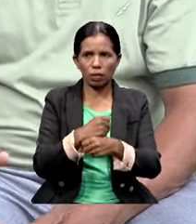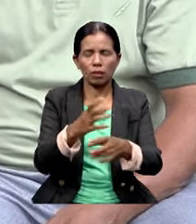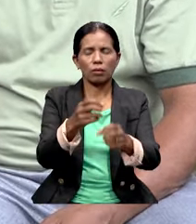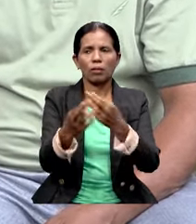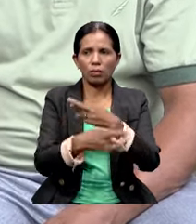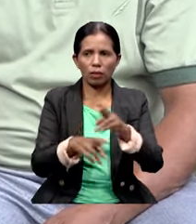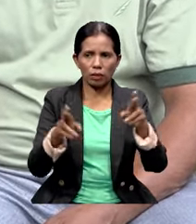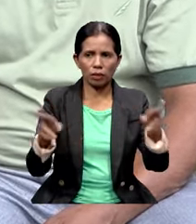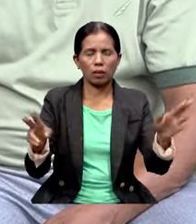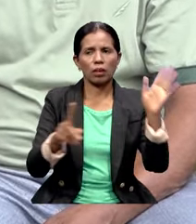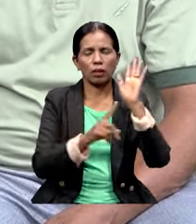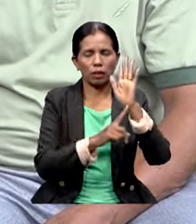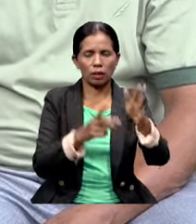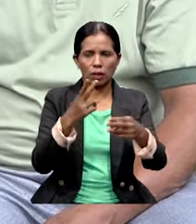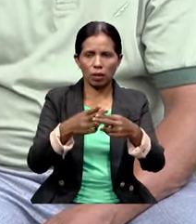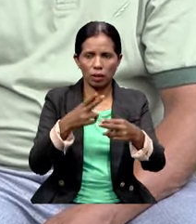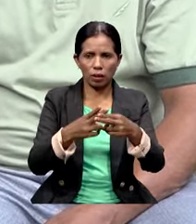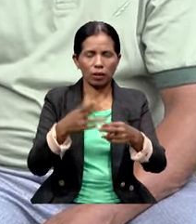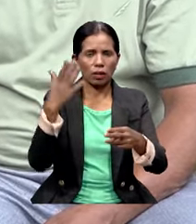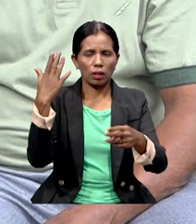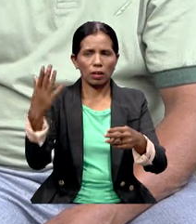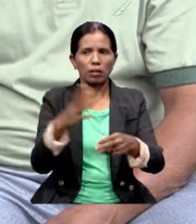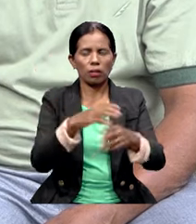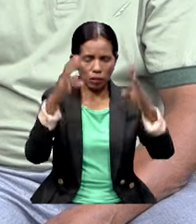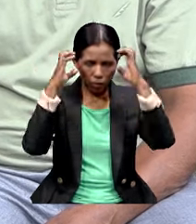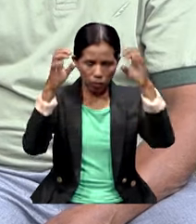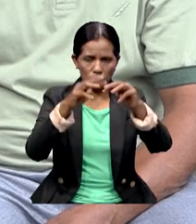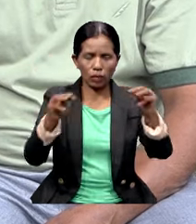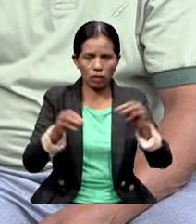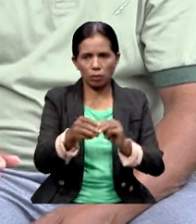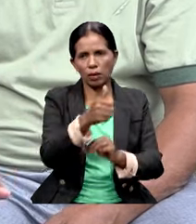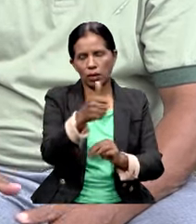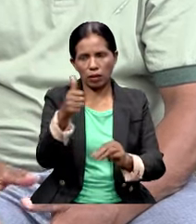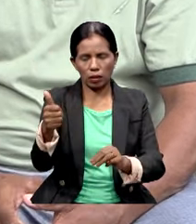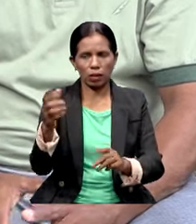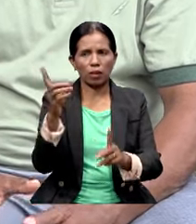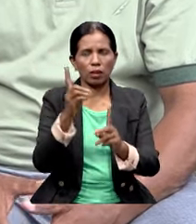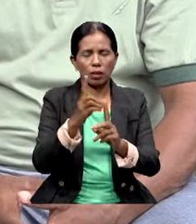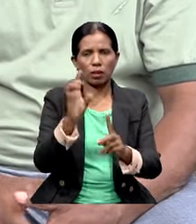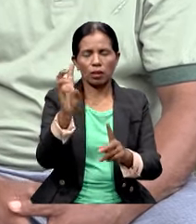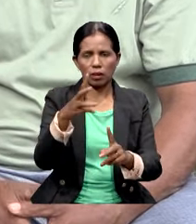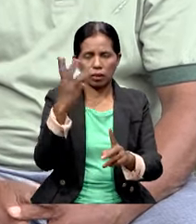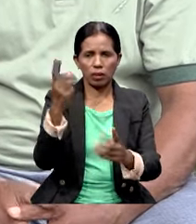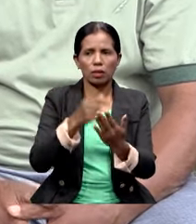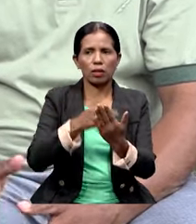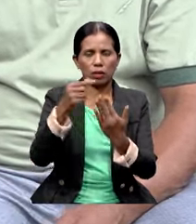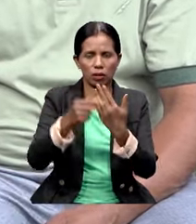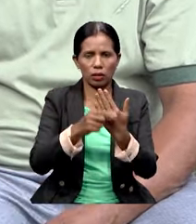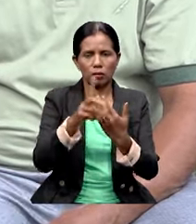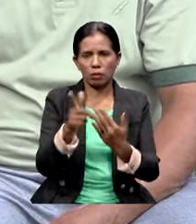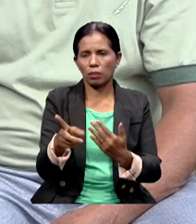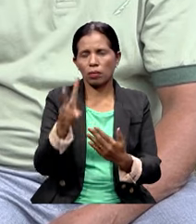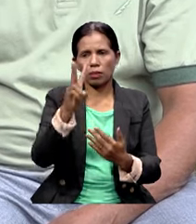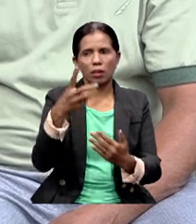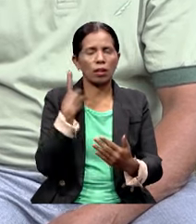resultado, takasai, naran, ia quadro aviso, educação município e da idak. Ia dia 17 de agosto de 2022.